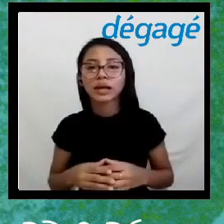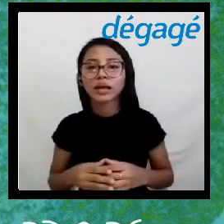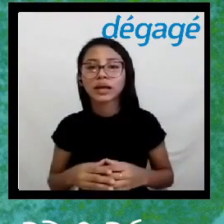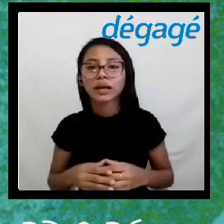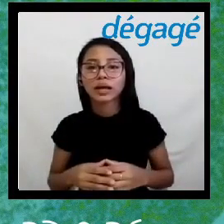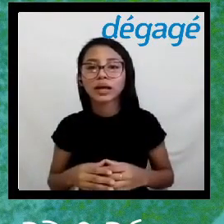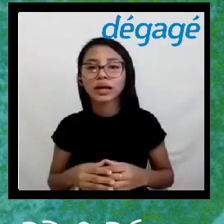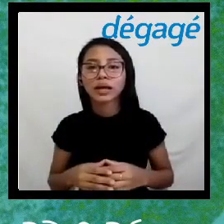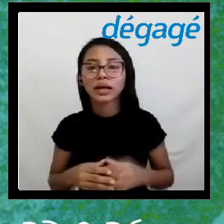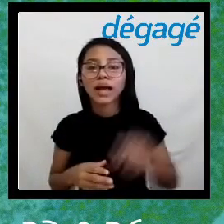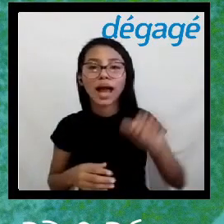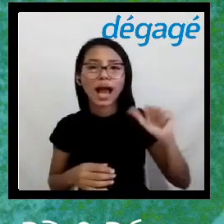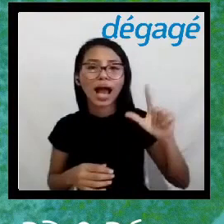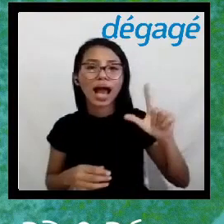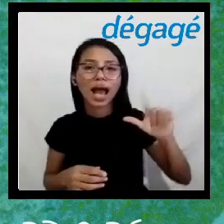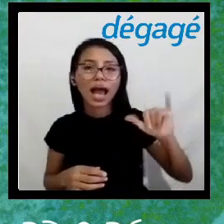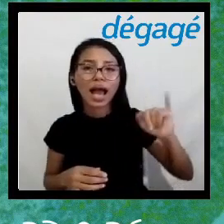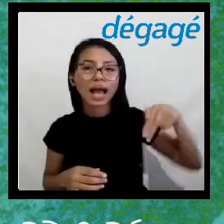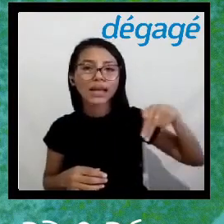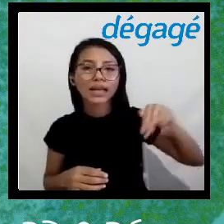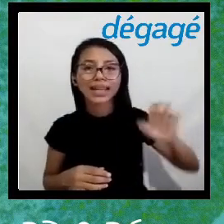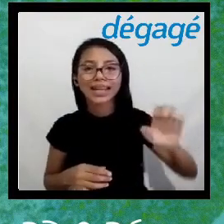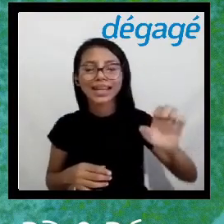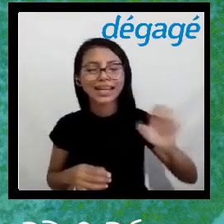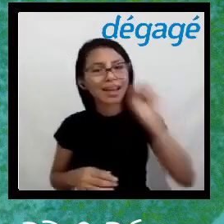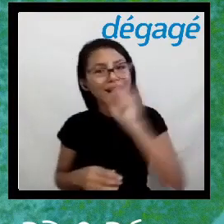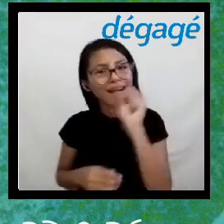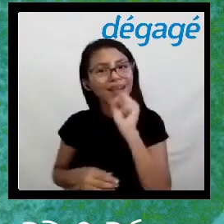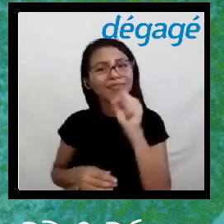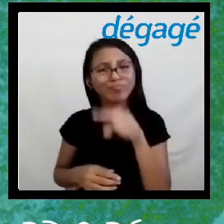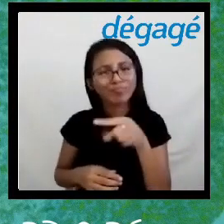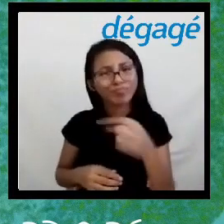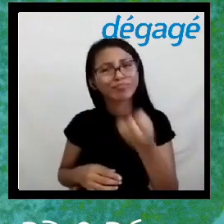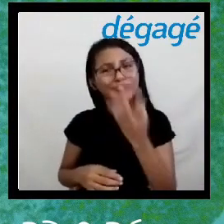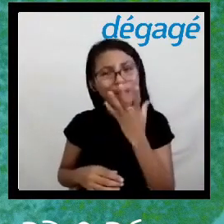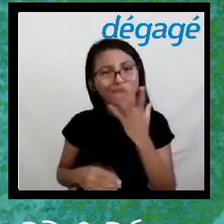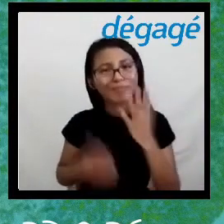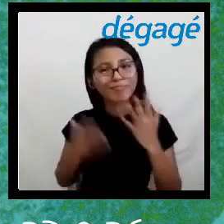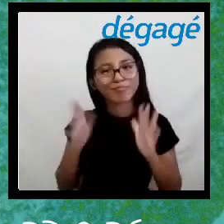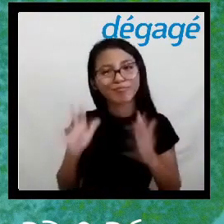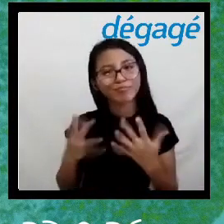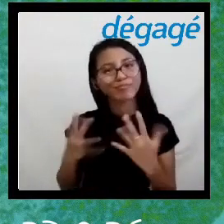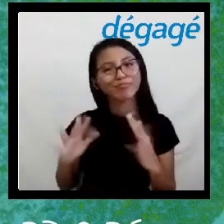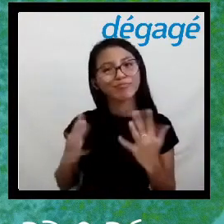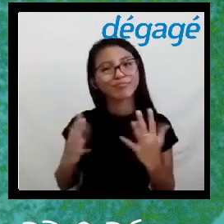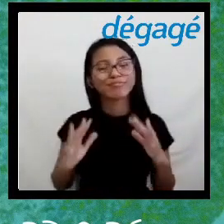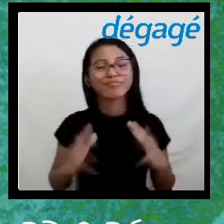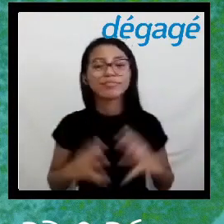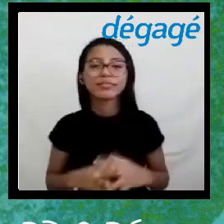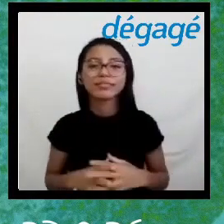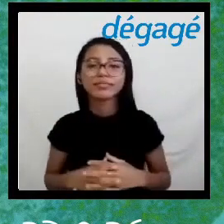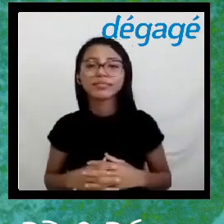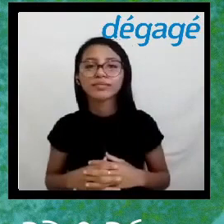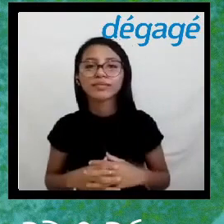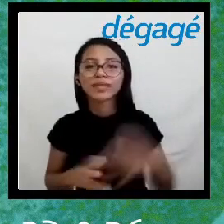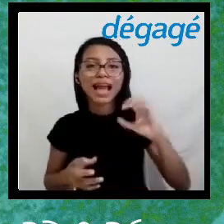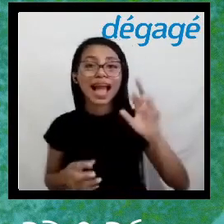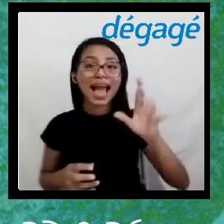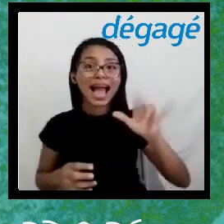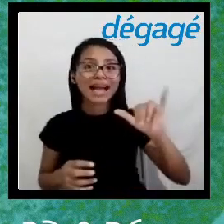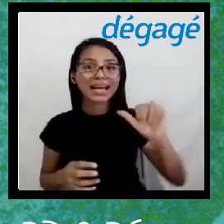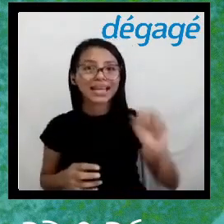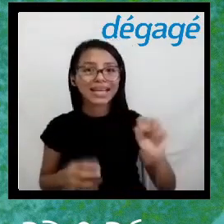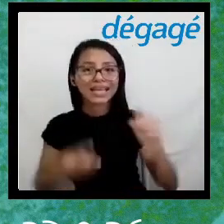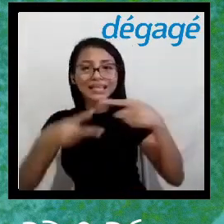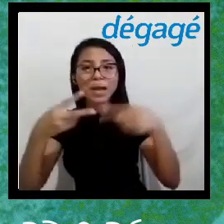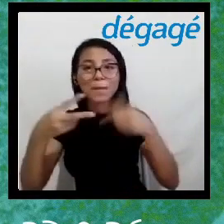Então, aí a Cris falou, a Cris Munhoz, né, que está acompanhando, falou: ah, eu amo essas meninas. O Raimundo Neto